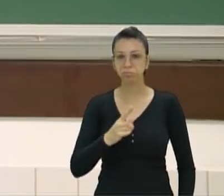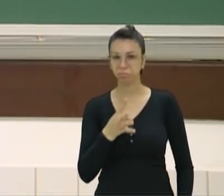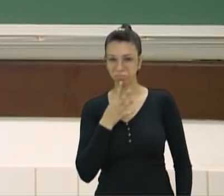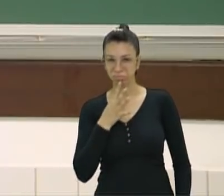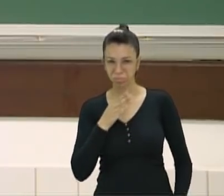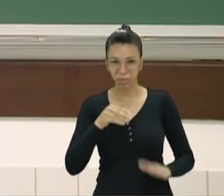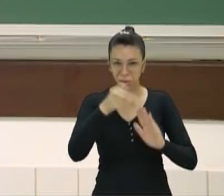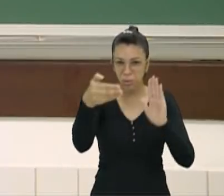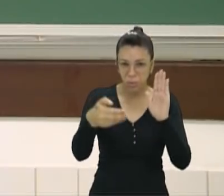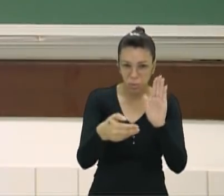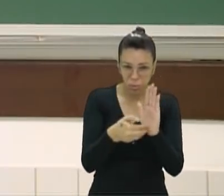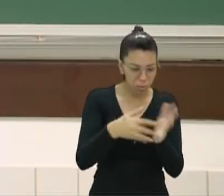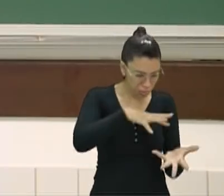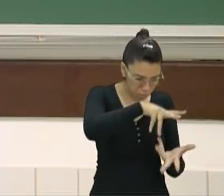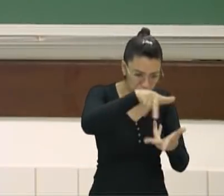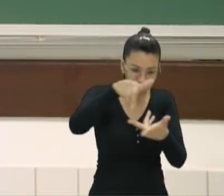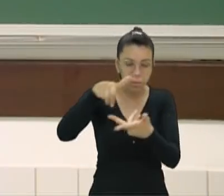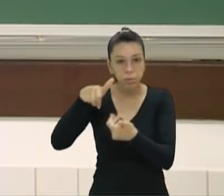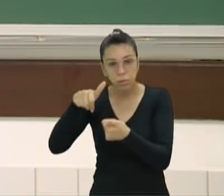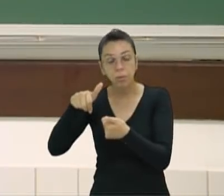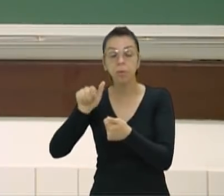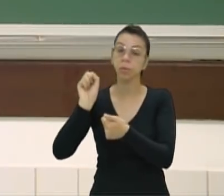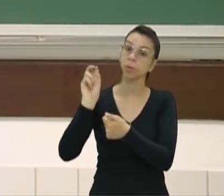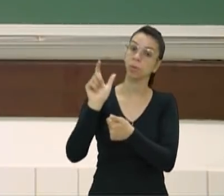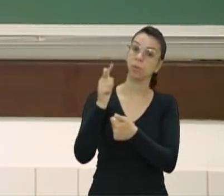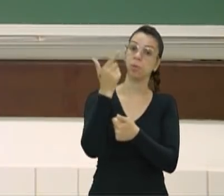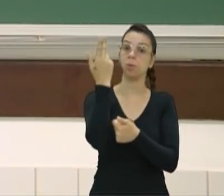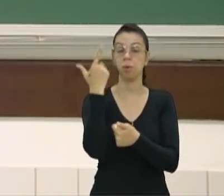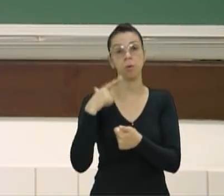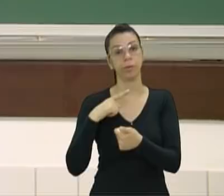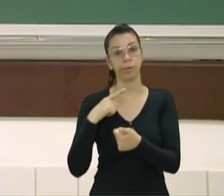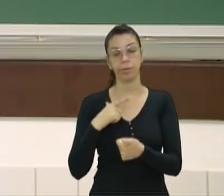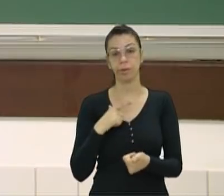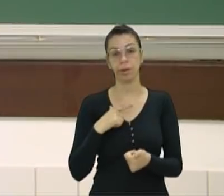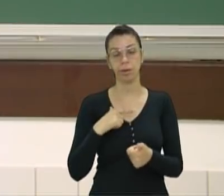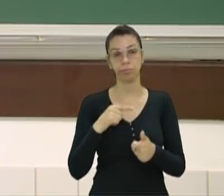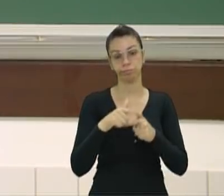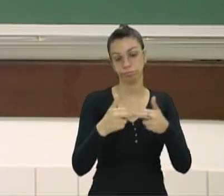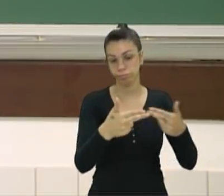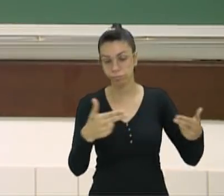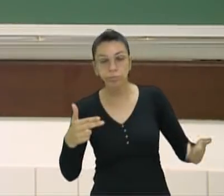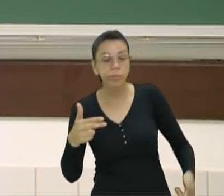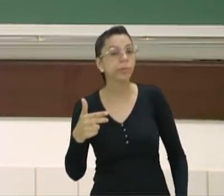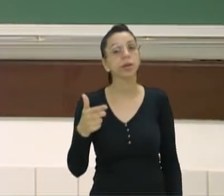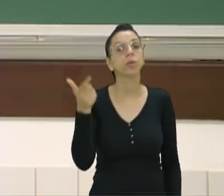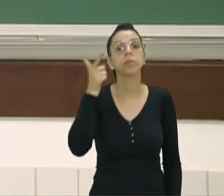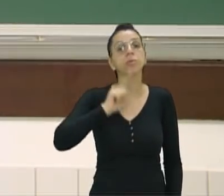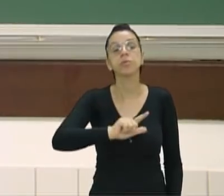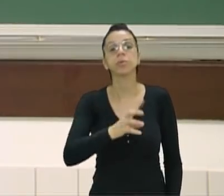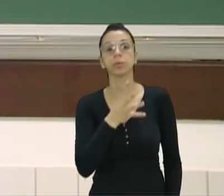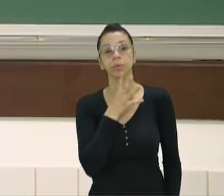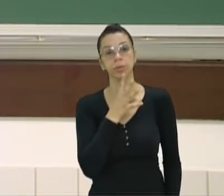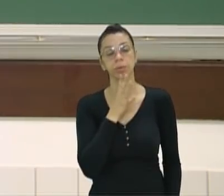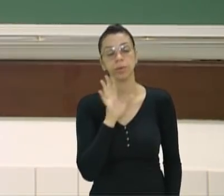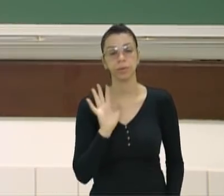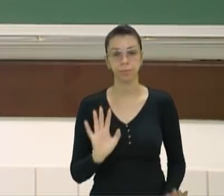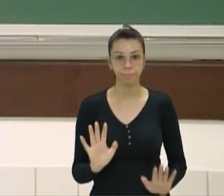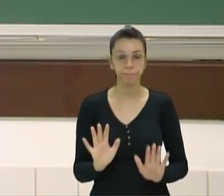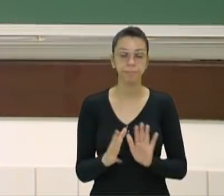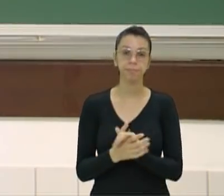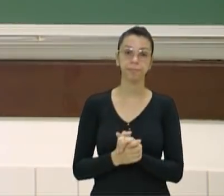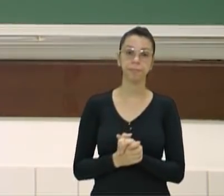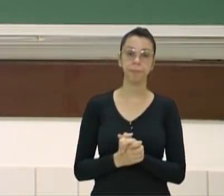está no mundo? Ou será que existem coisas que a gente não consegue conhecer? É exatamente aí que reside